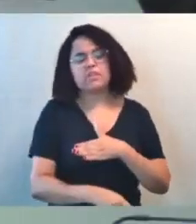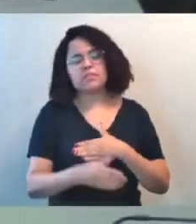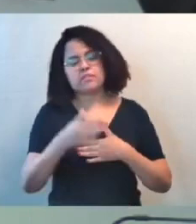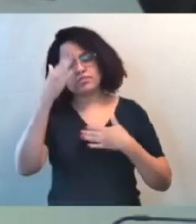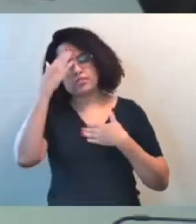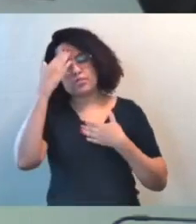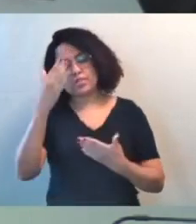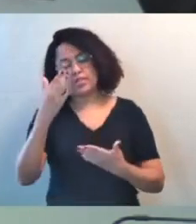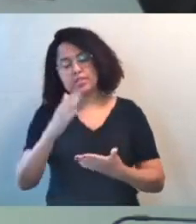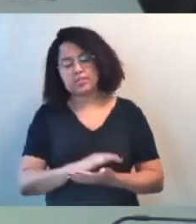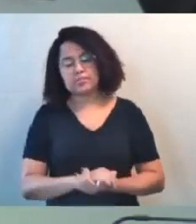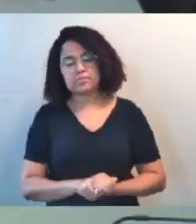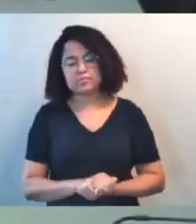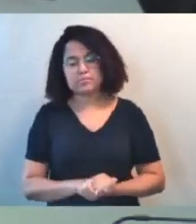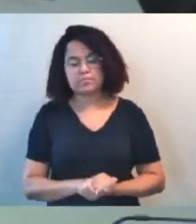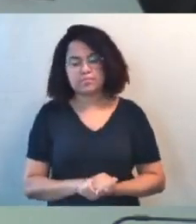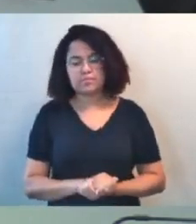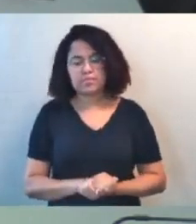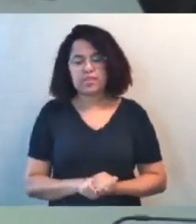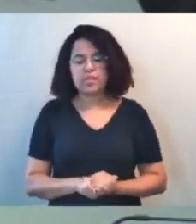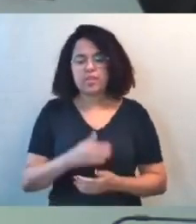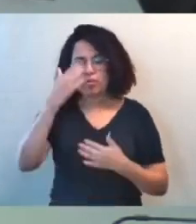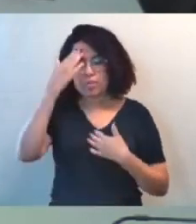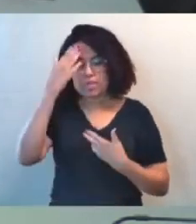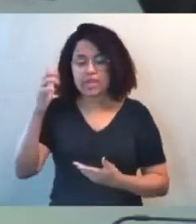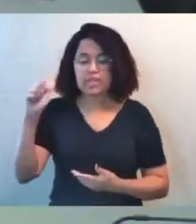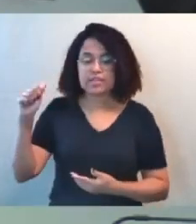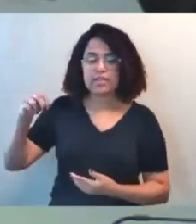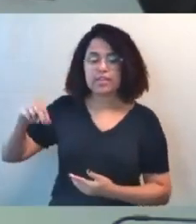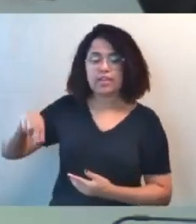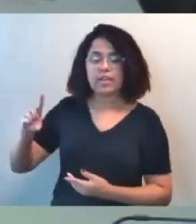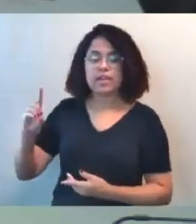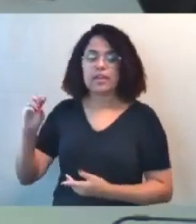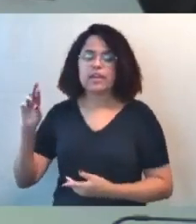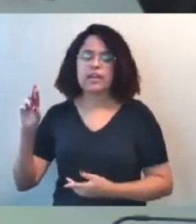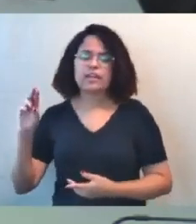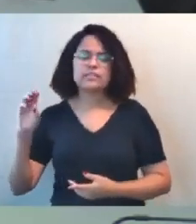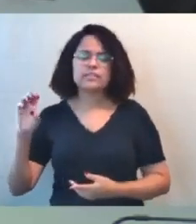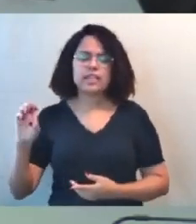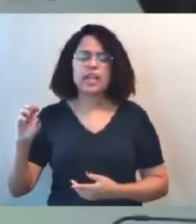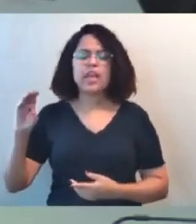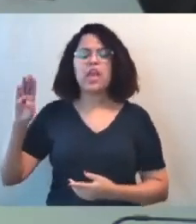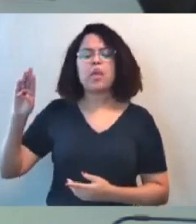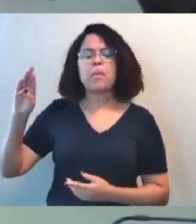Muito obrigada, André. Obrigada, Bruno. Obrigada, João, pela presença.